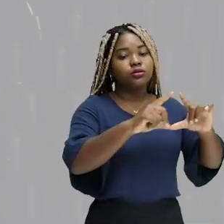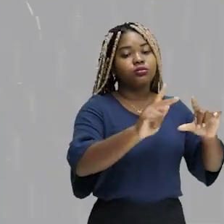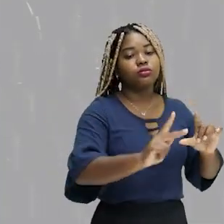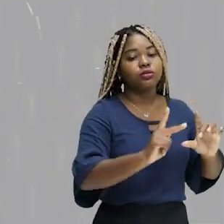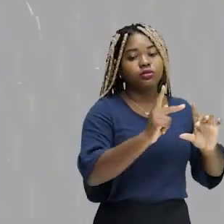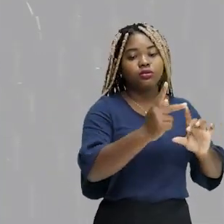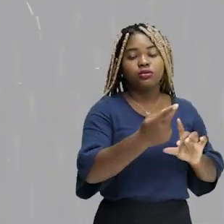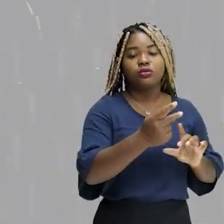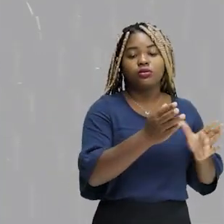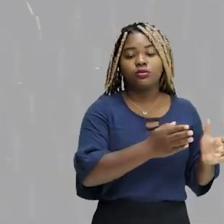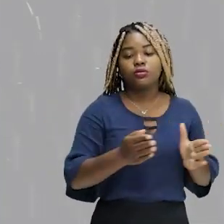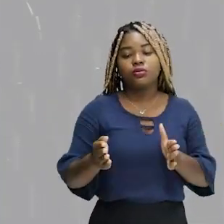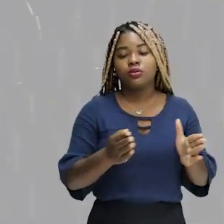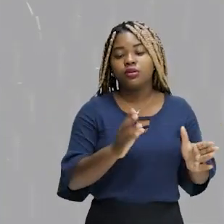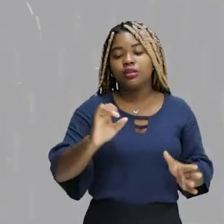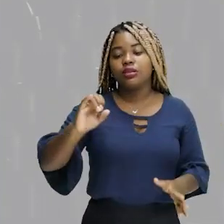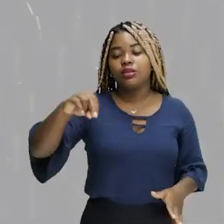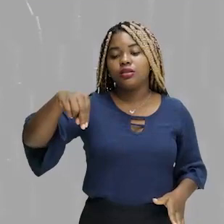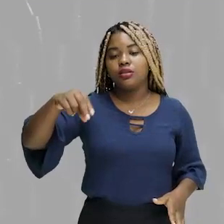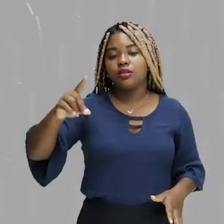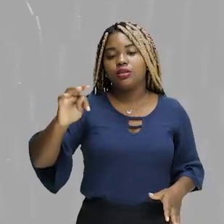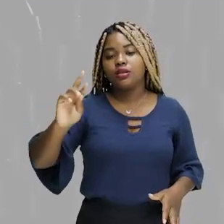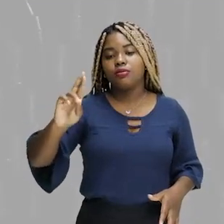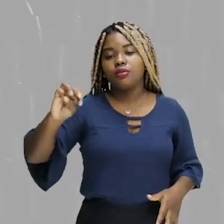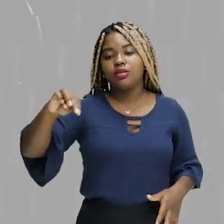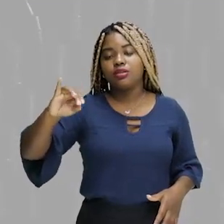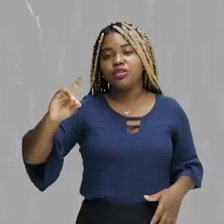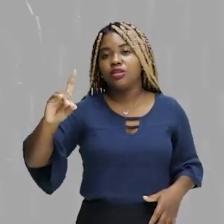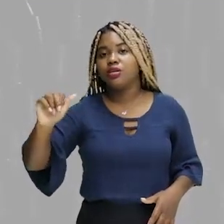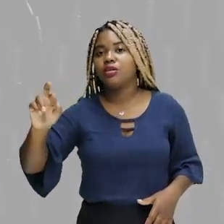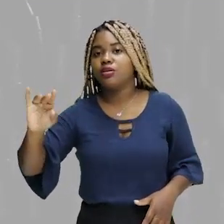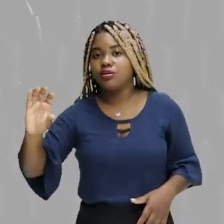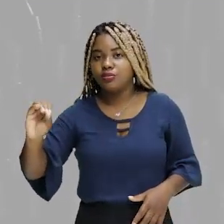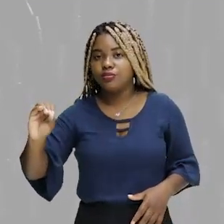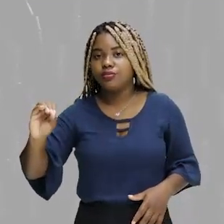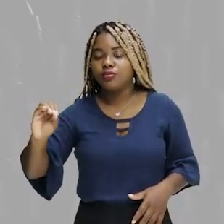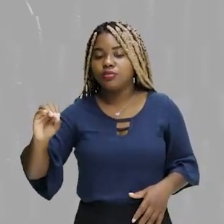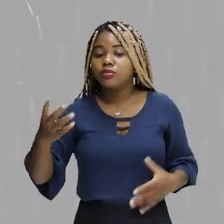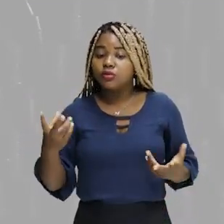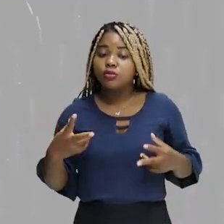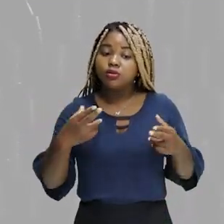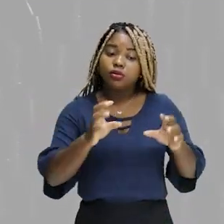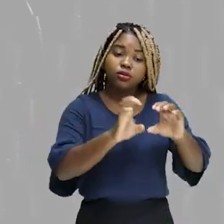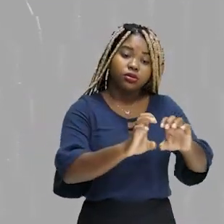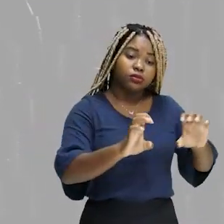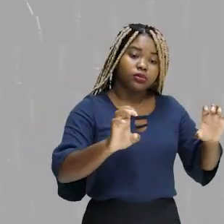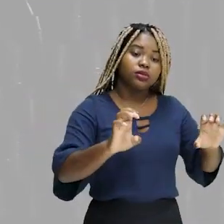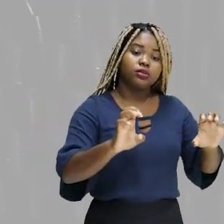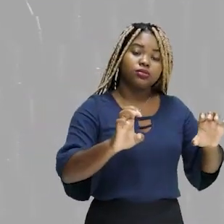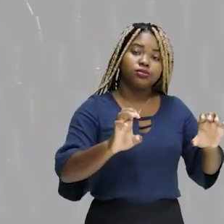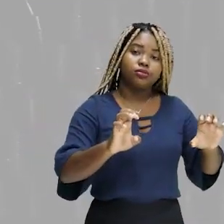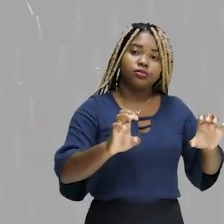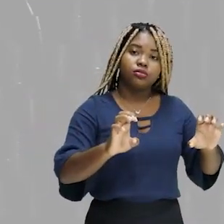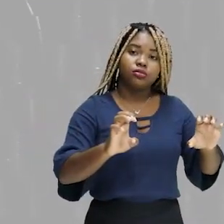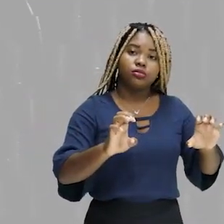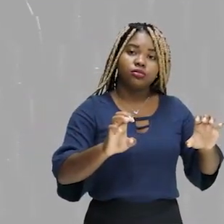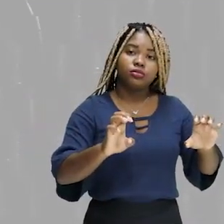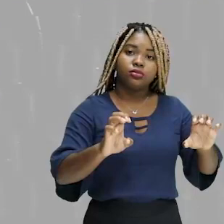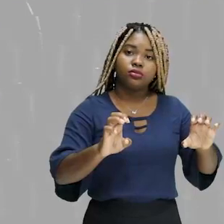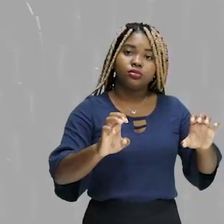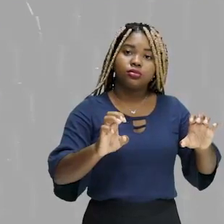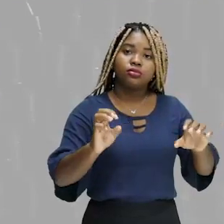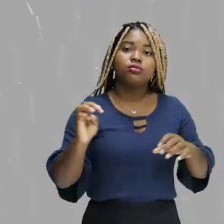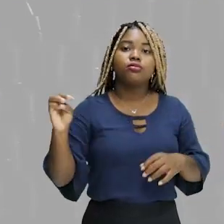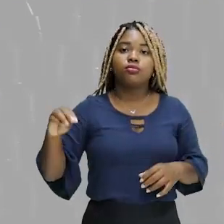dos processos intermediários. Então, é como se essas equações termoquímicas fossem